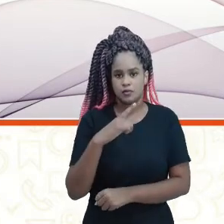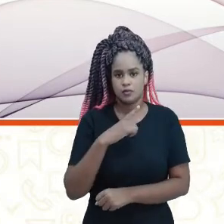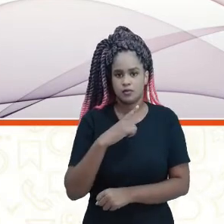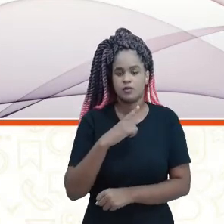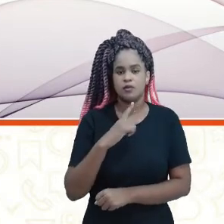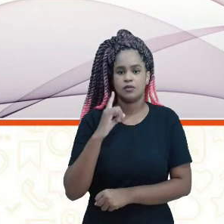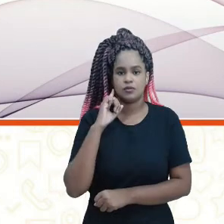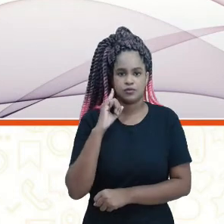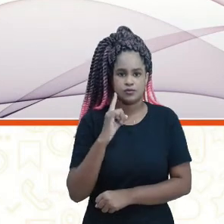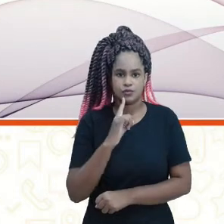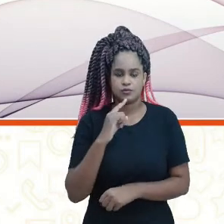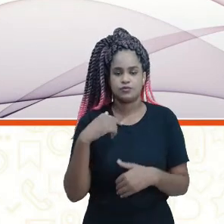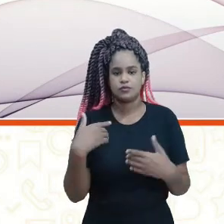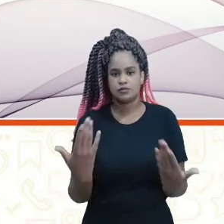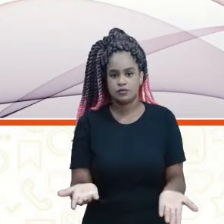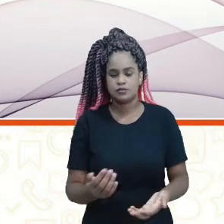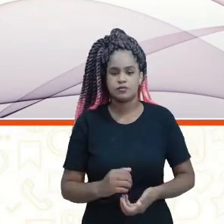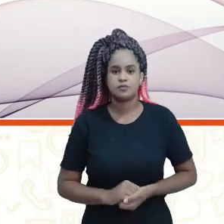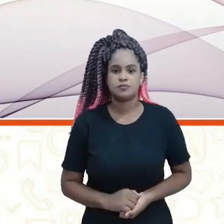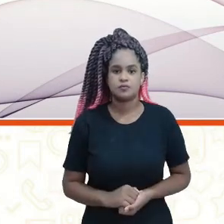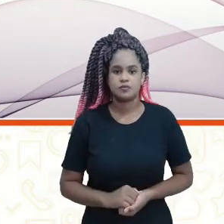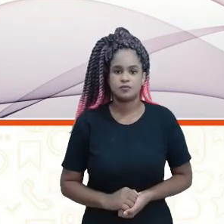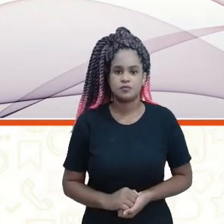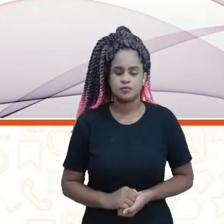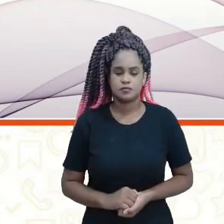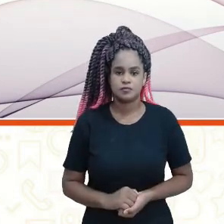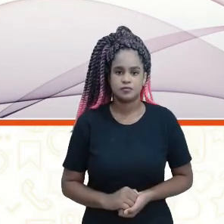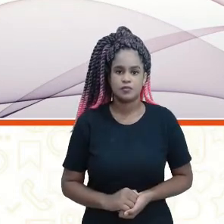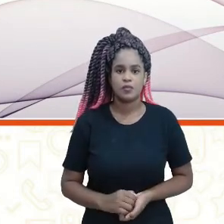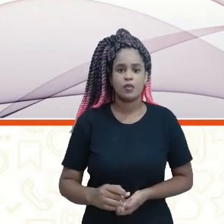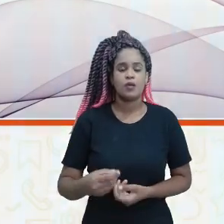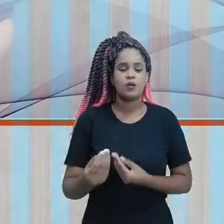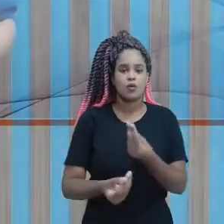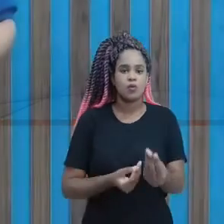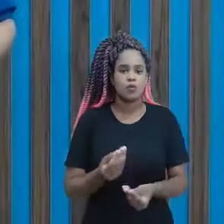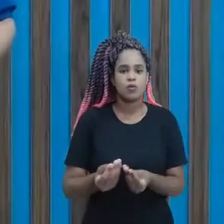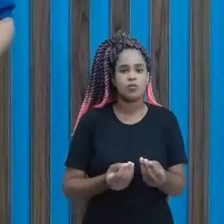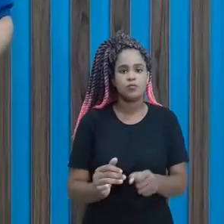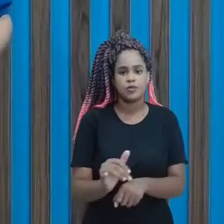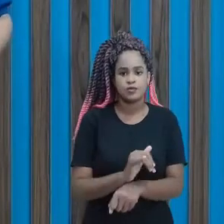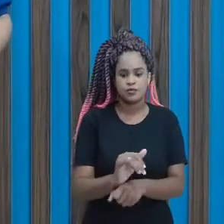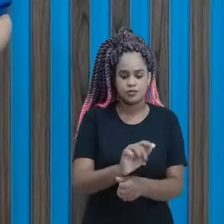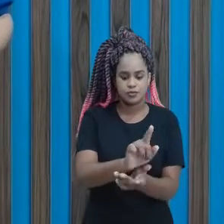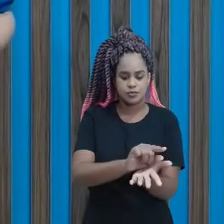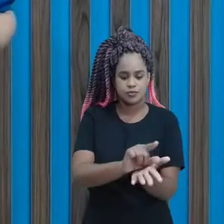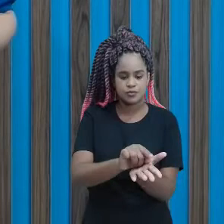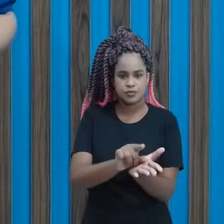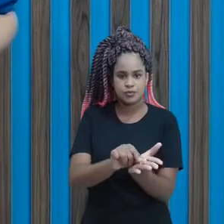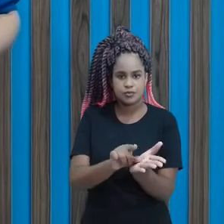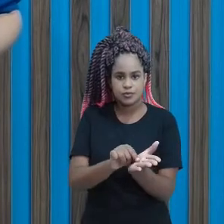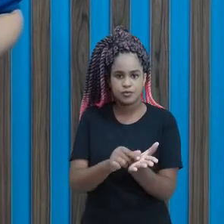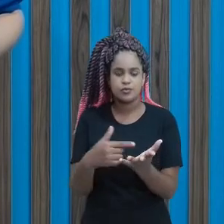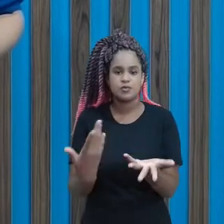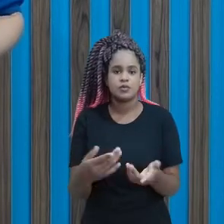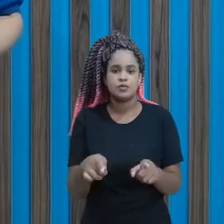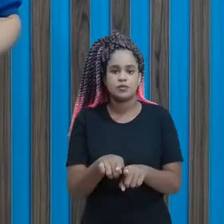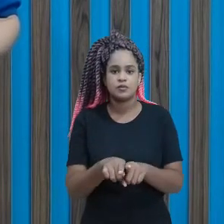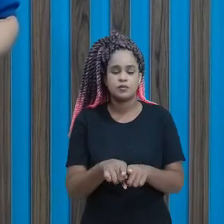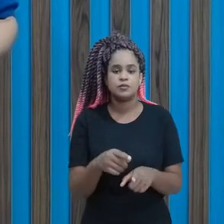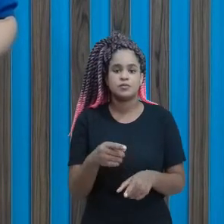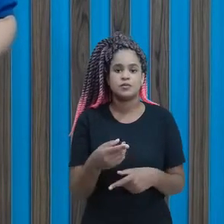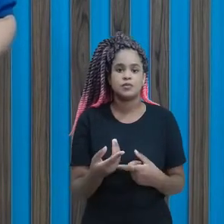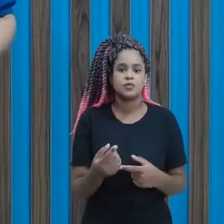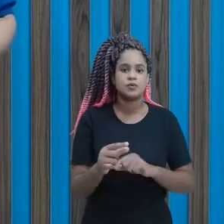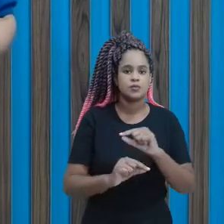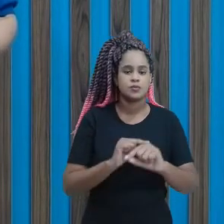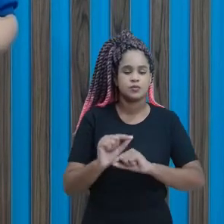estudante. Então, como você escolher, selecionar essa estratégia, não é? Vimos também, falamos